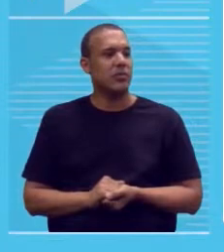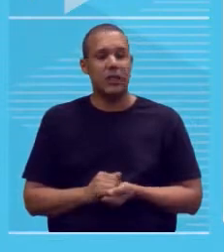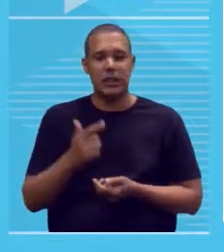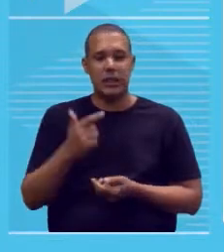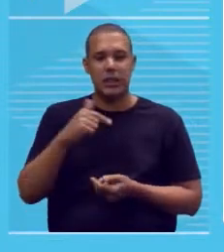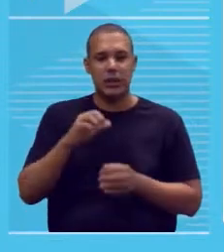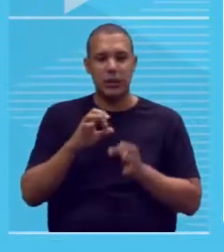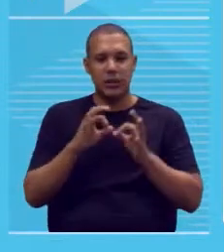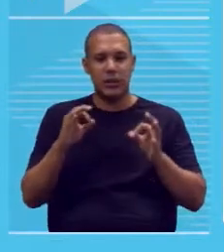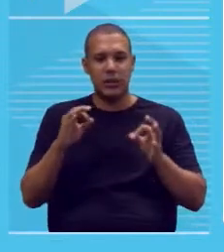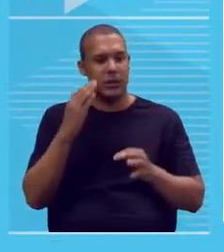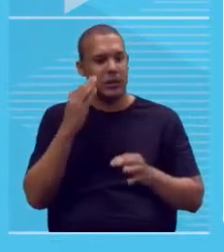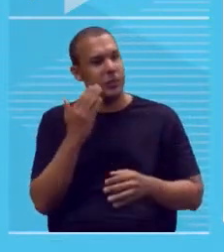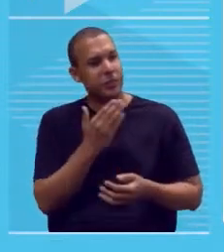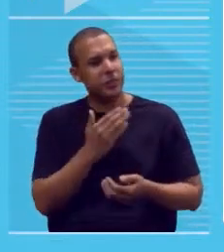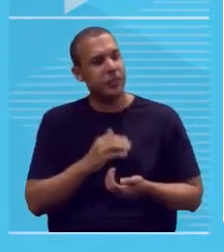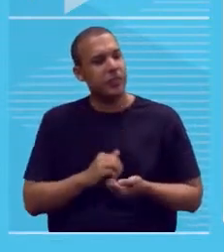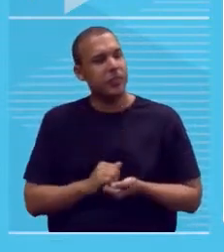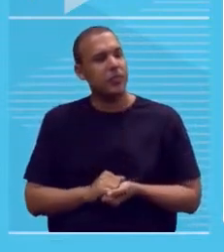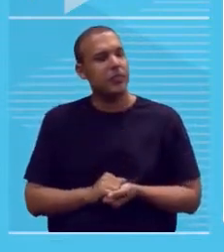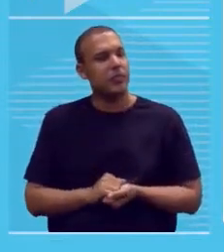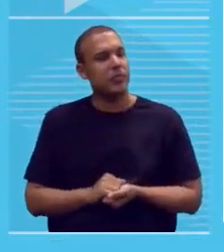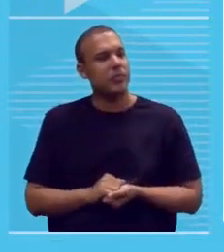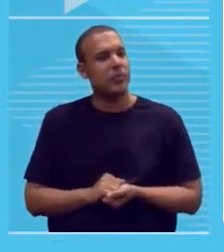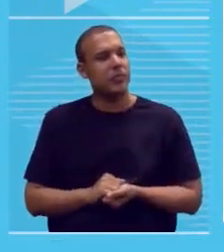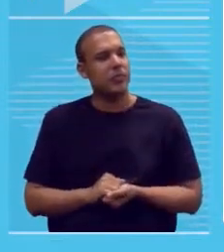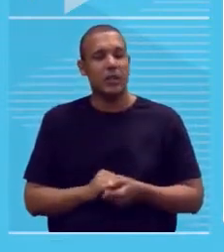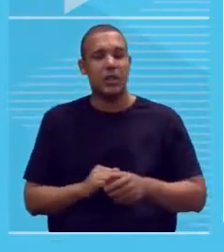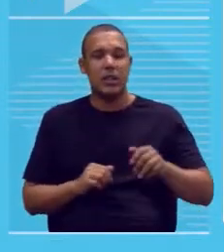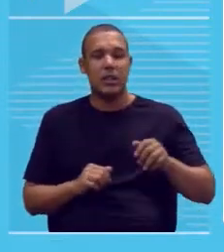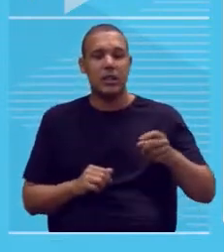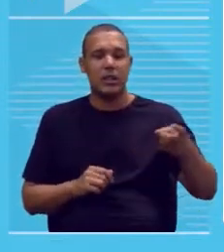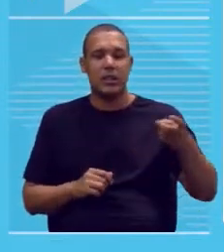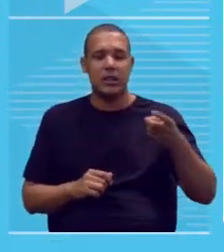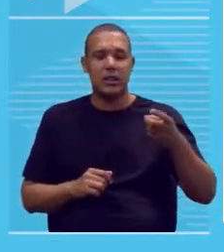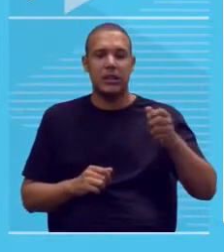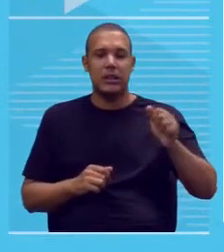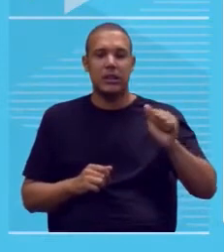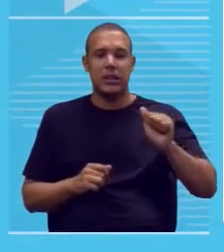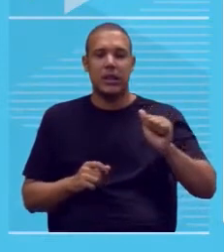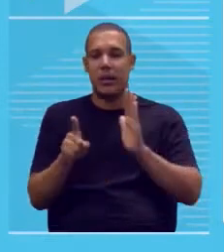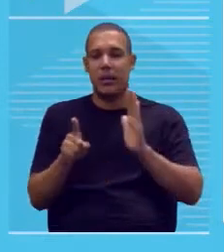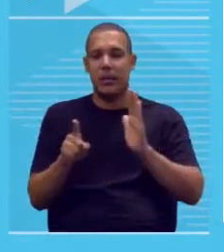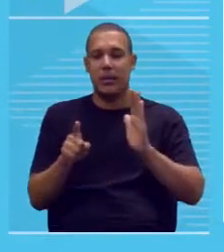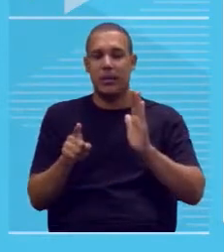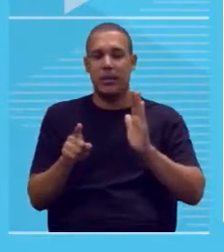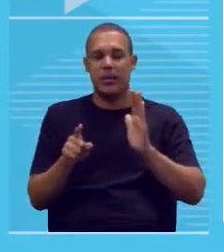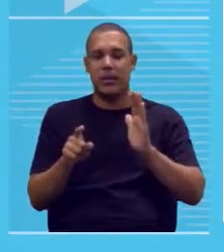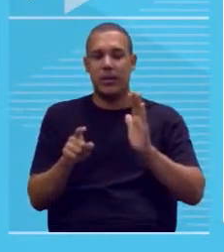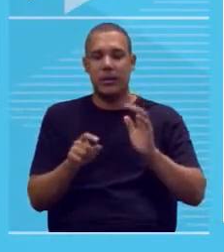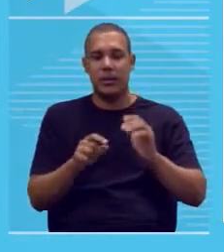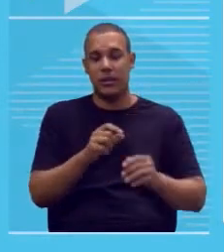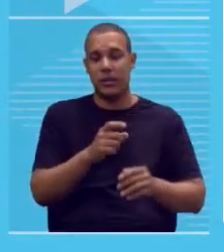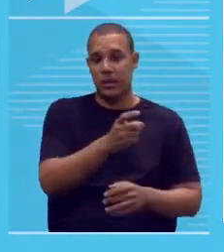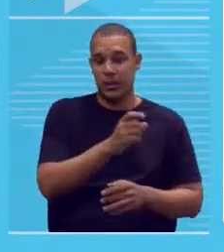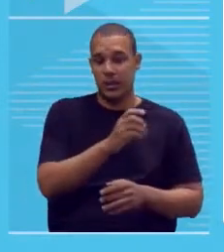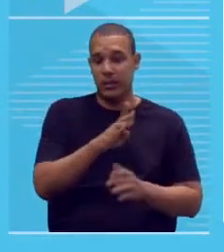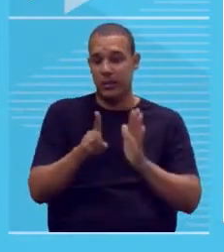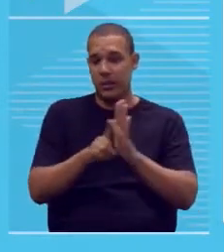distância aqui? Professor, essa distância aqui vai ser XA menos XB, XB menos XA na realidade.